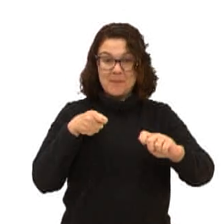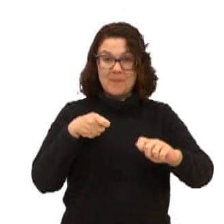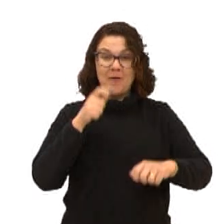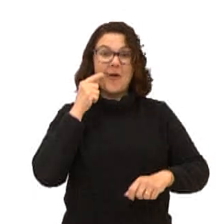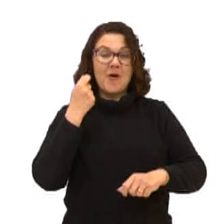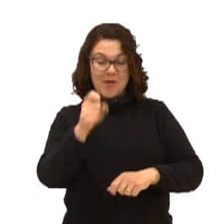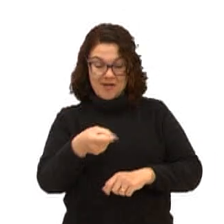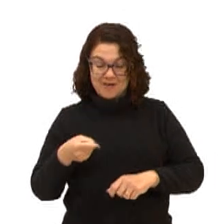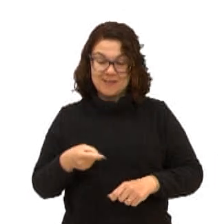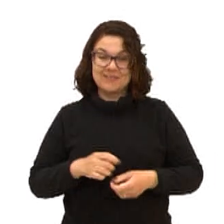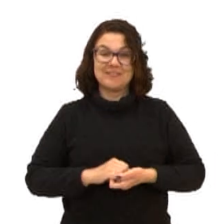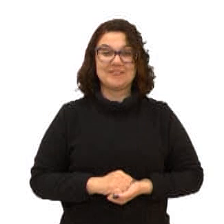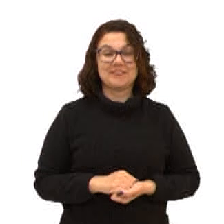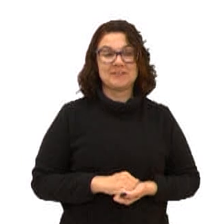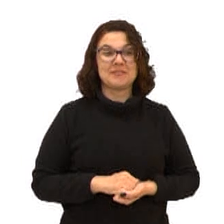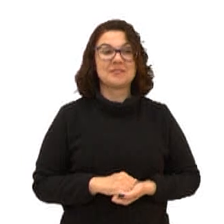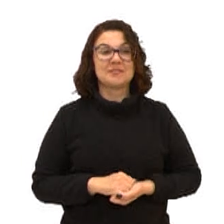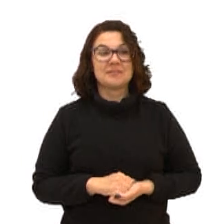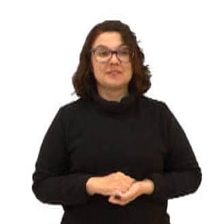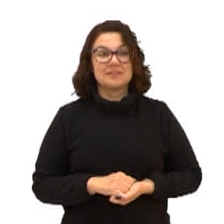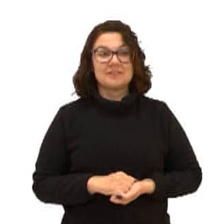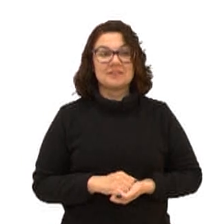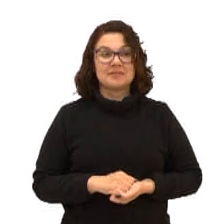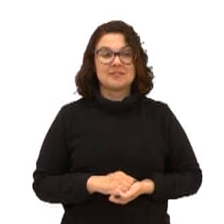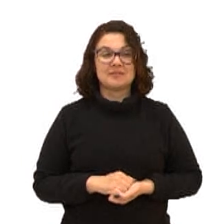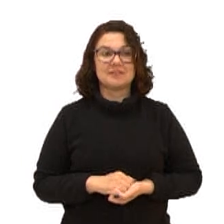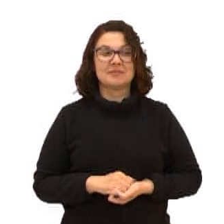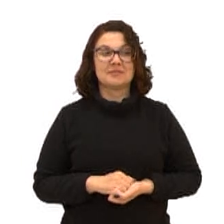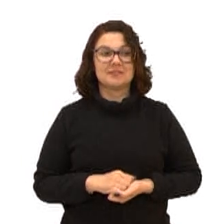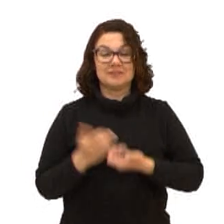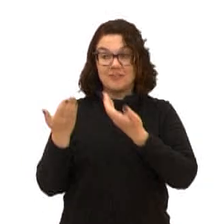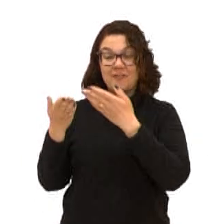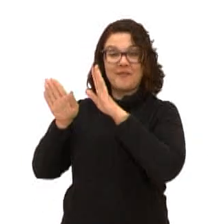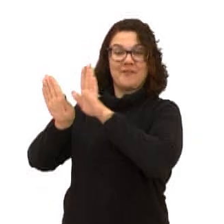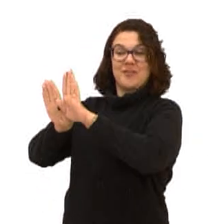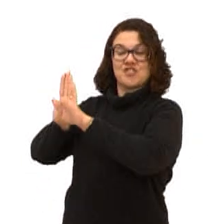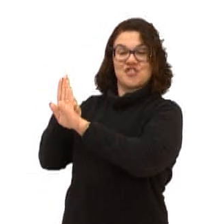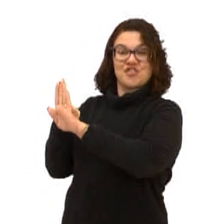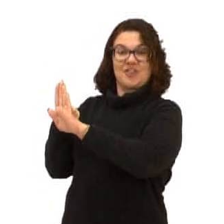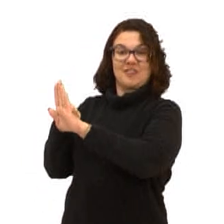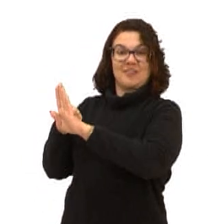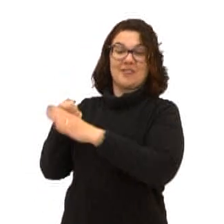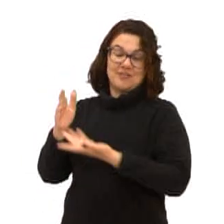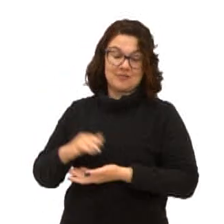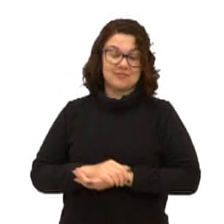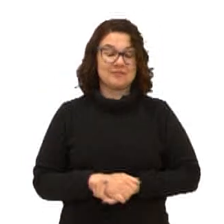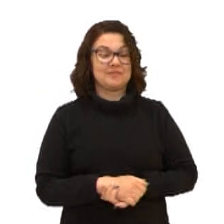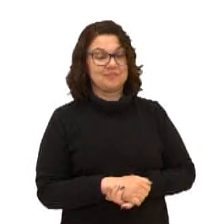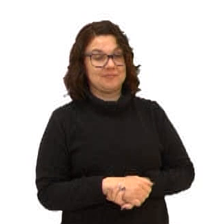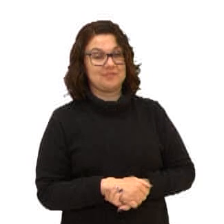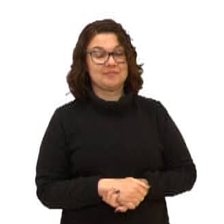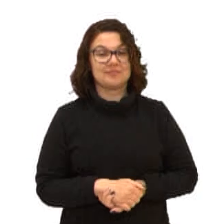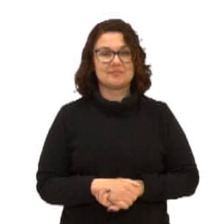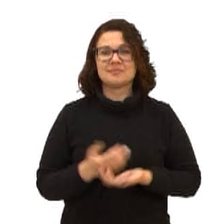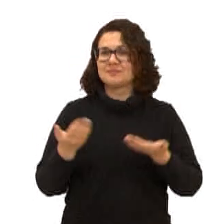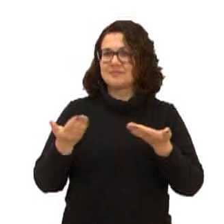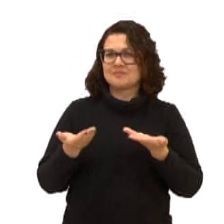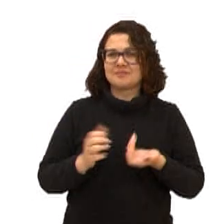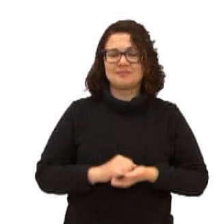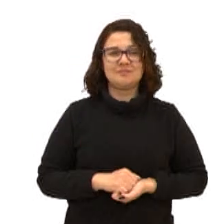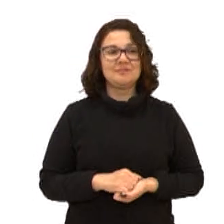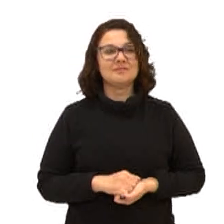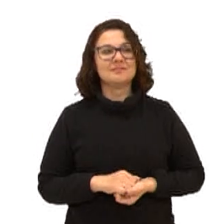ela pegou o rato. E cerré la ventana, eu fechei a janela, ventana, janela. E agora, que